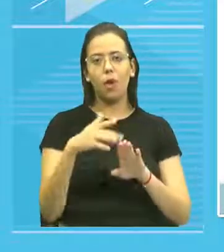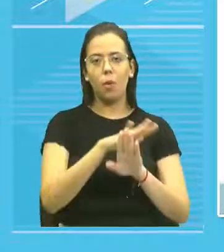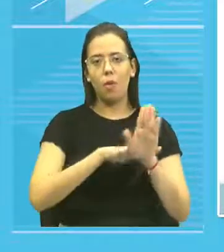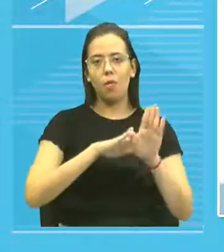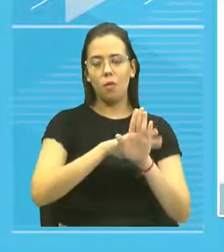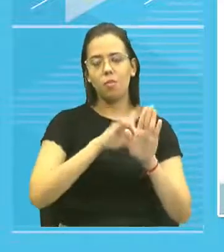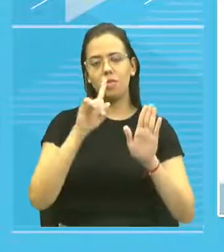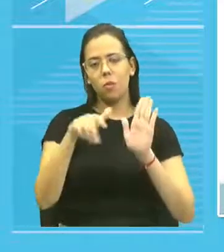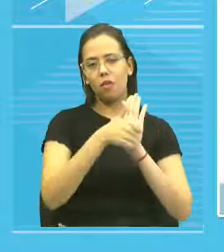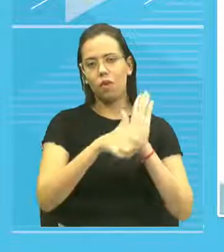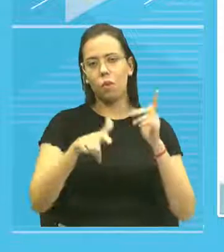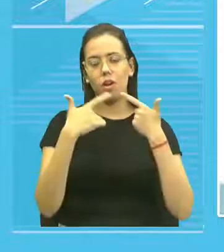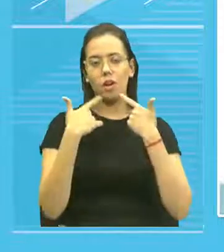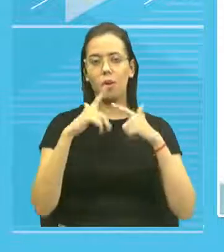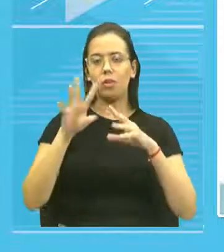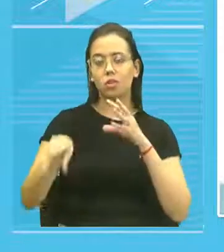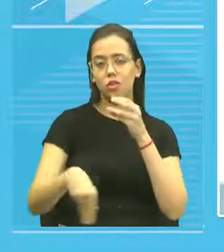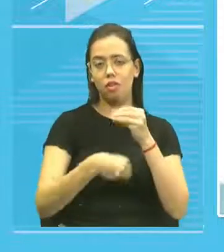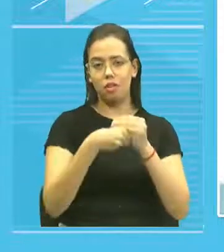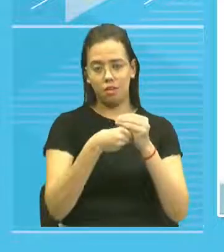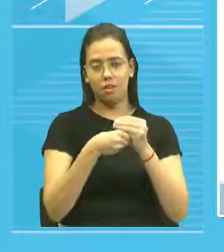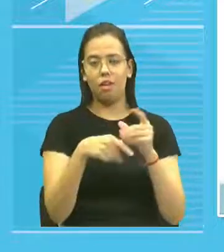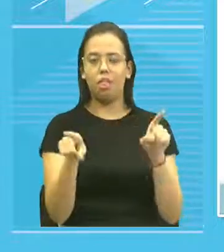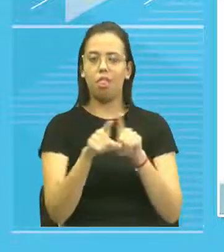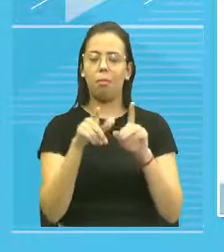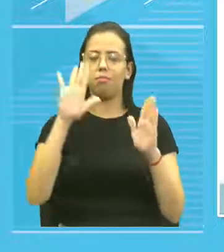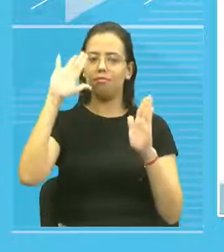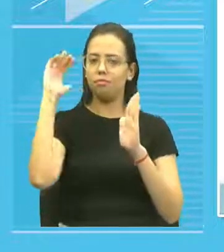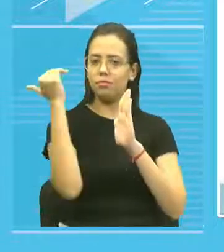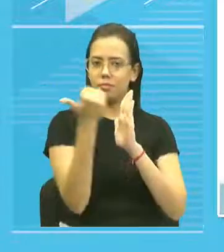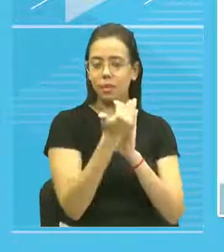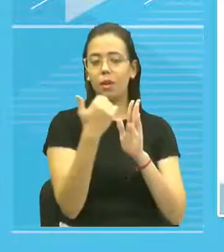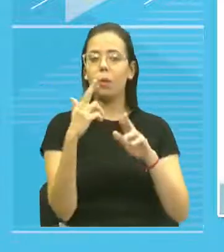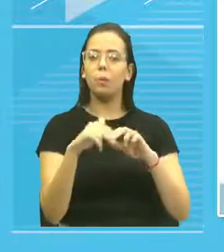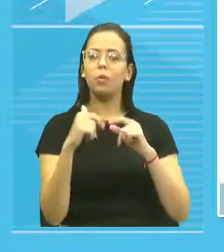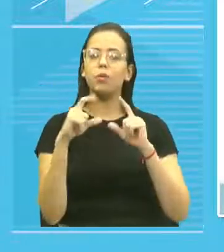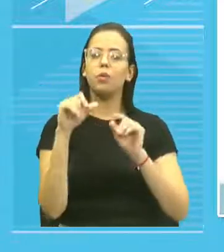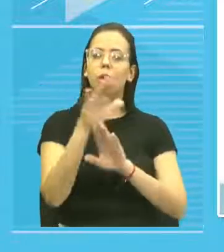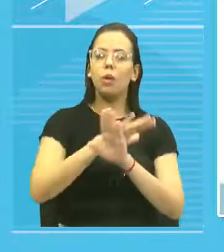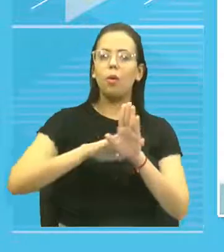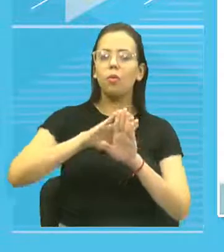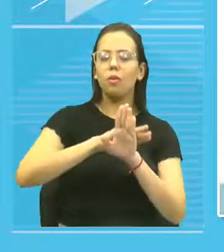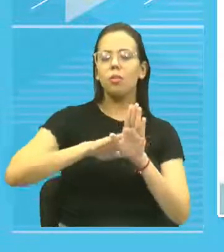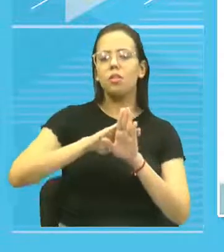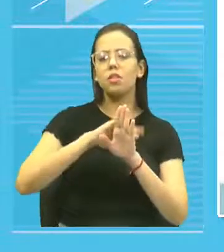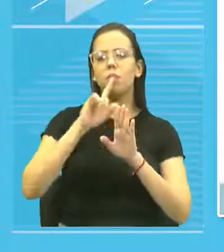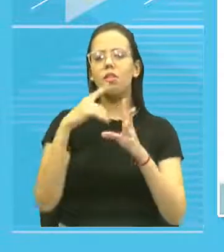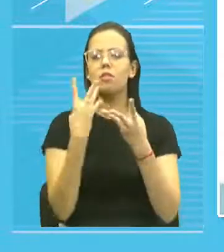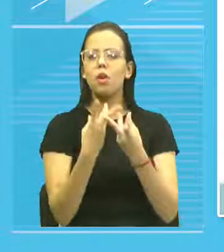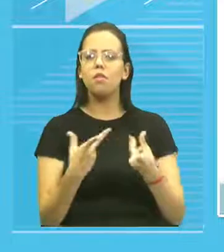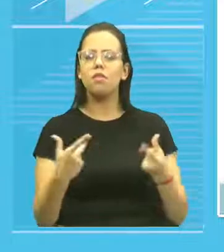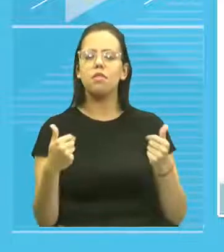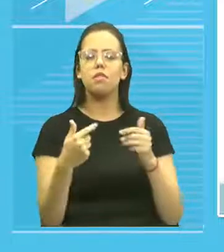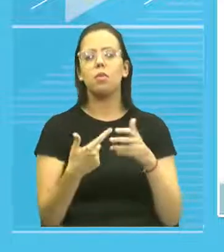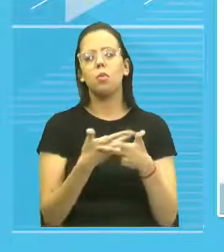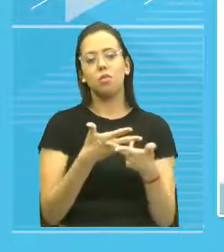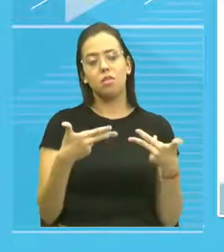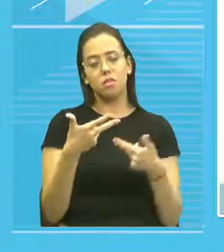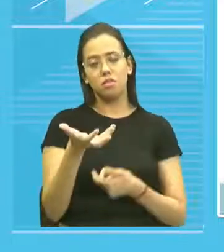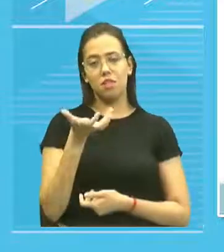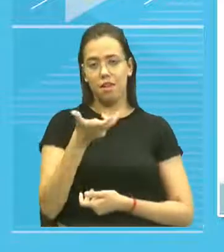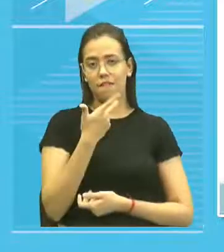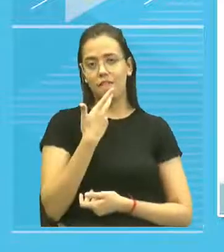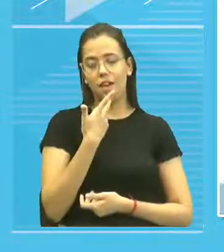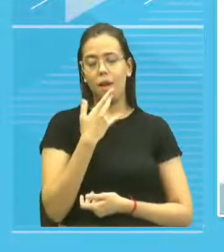nome das figuras de linguagem que agrega que respeita o que o eufemismo é a suavização daquilo que a gente quer